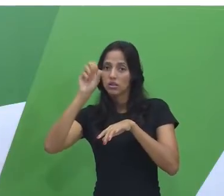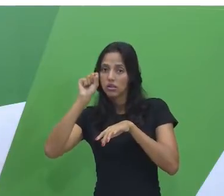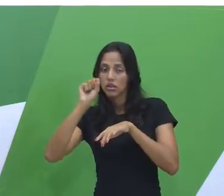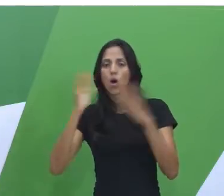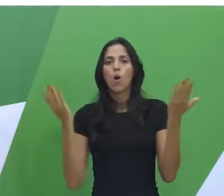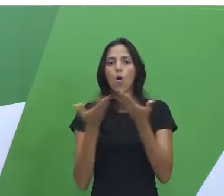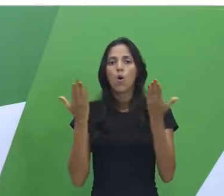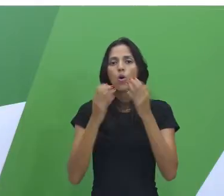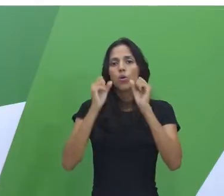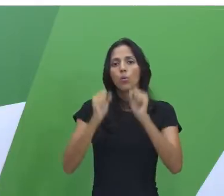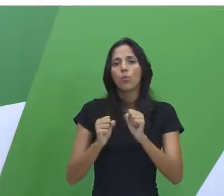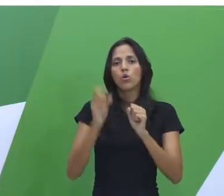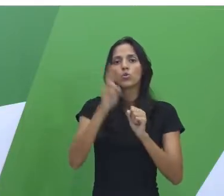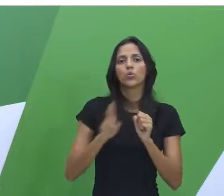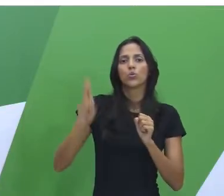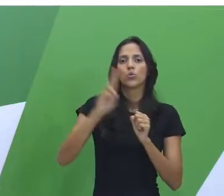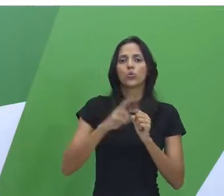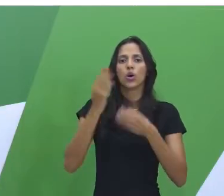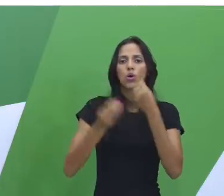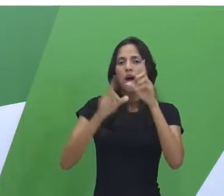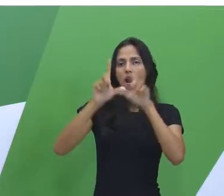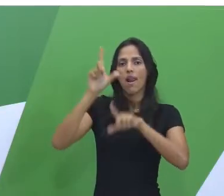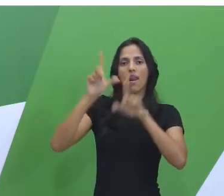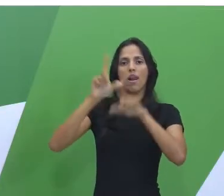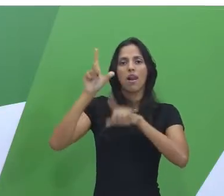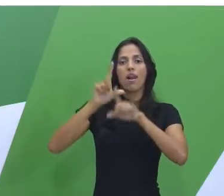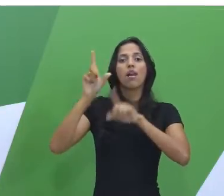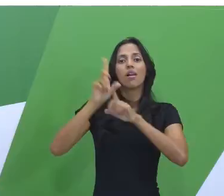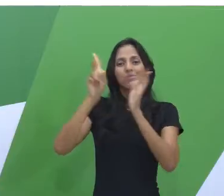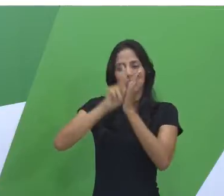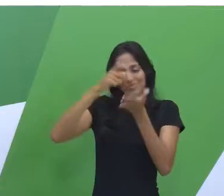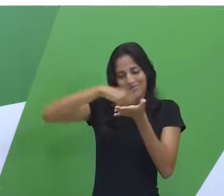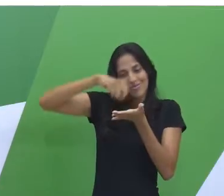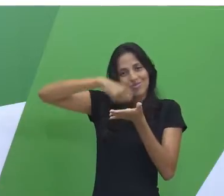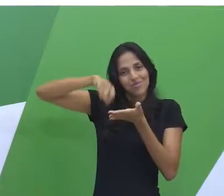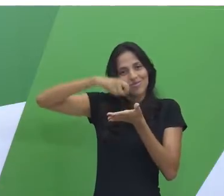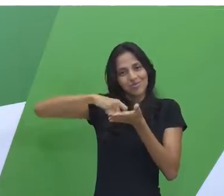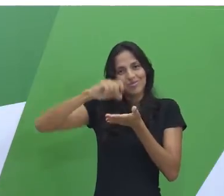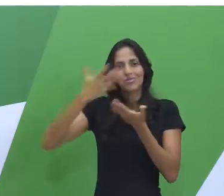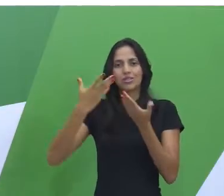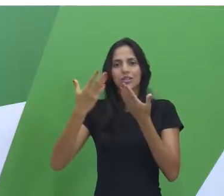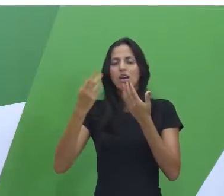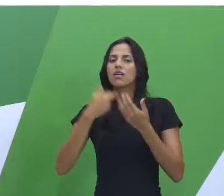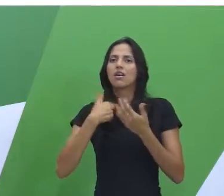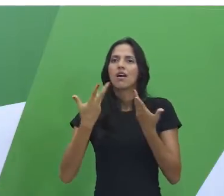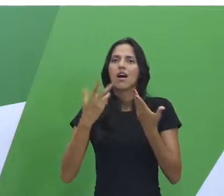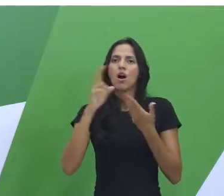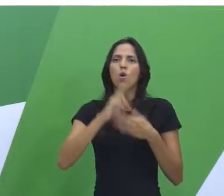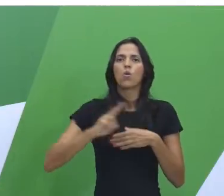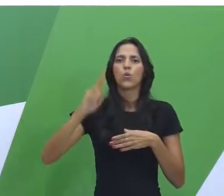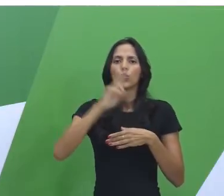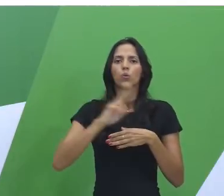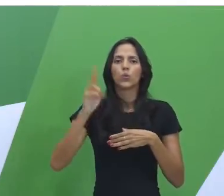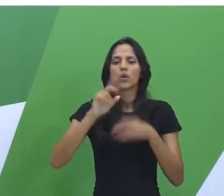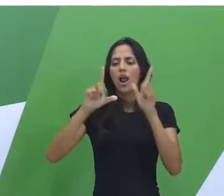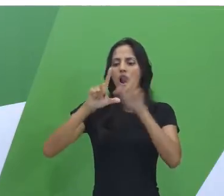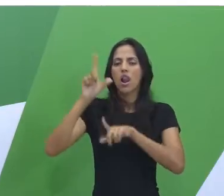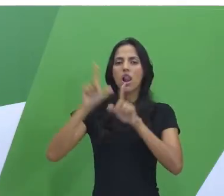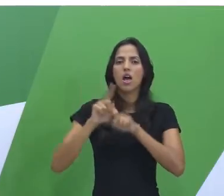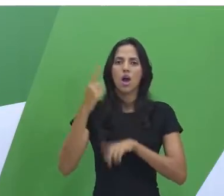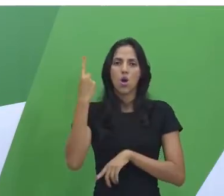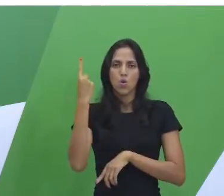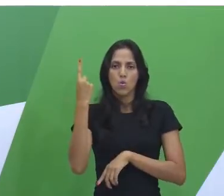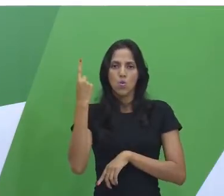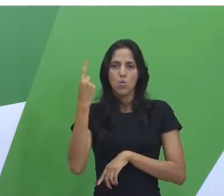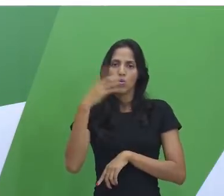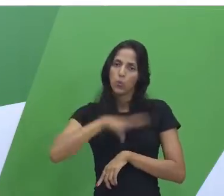pode utilizar as letras gregas. Não que você não possa utilizar uma letra da sua